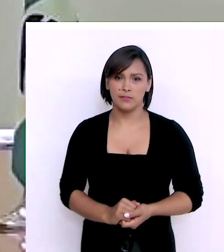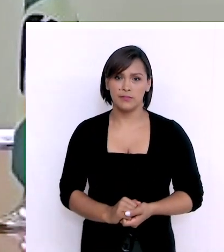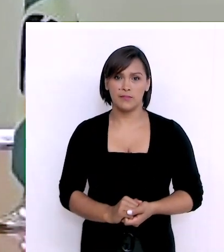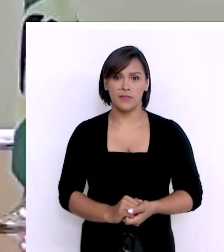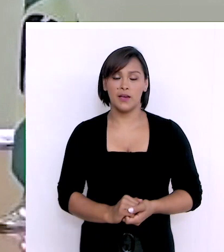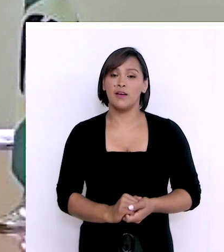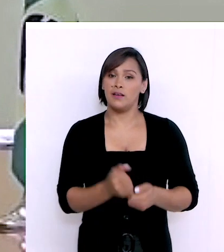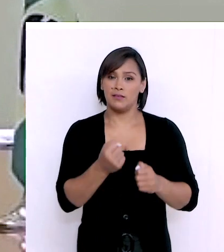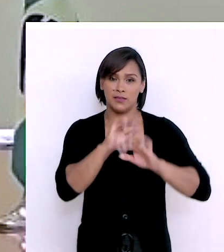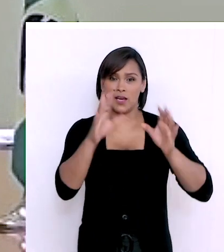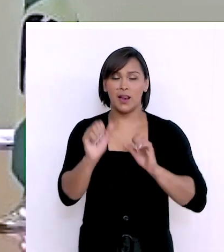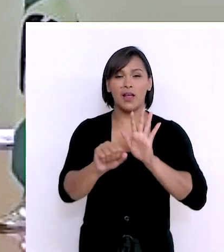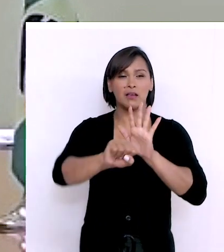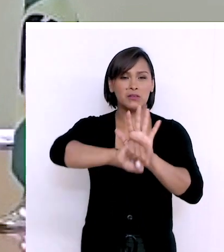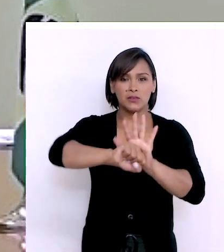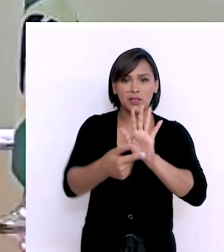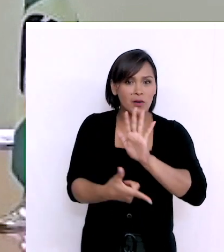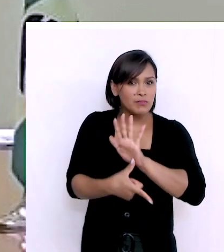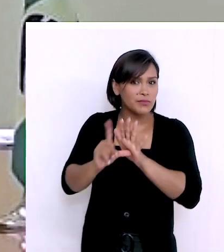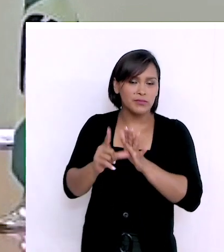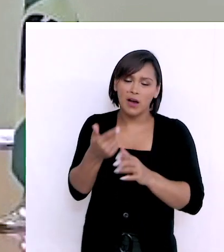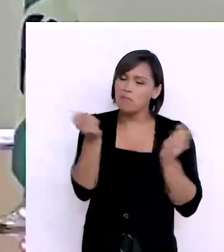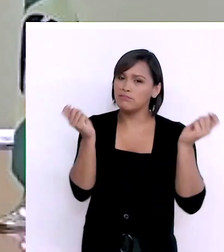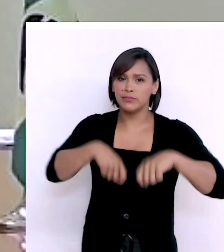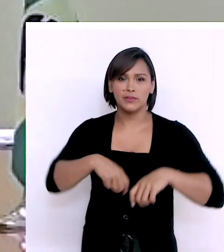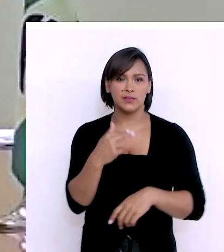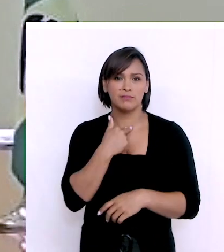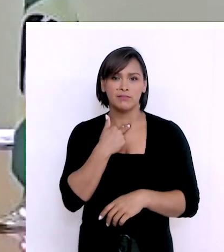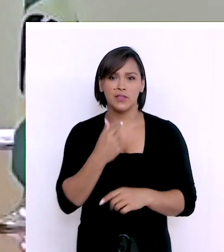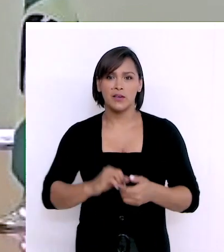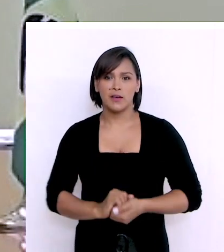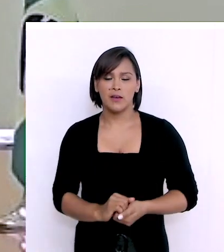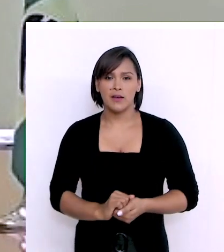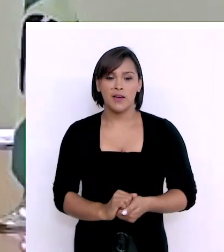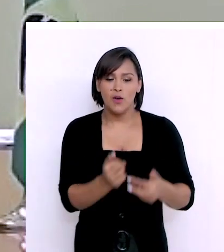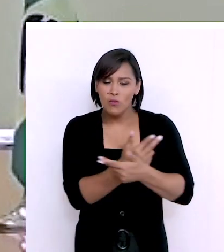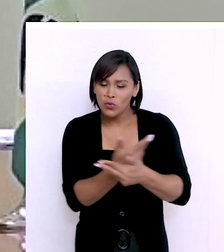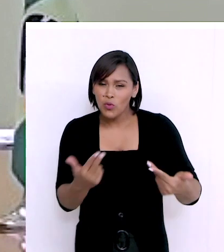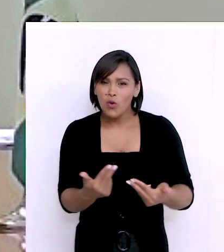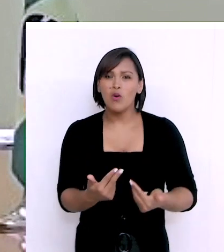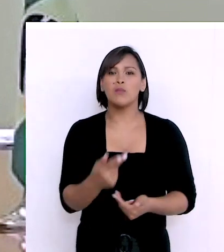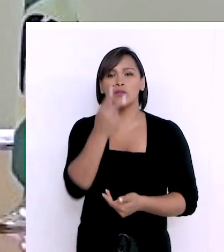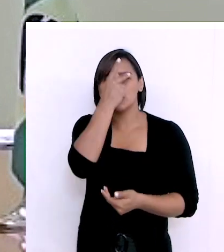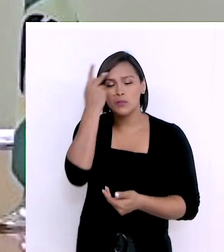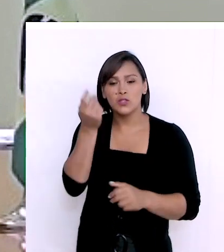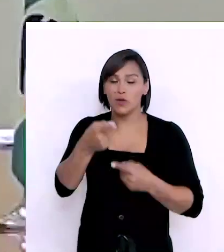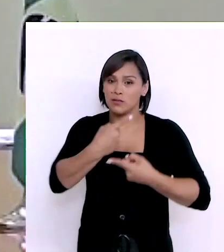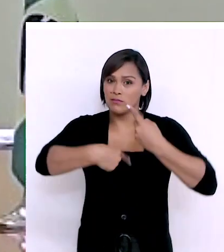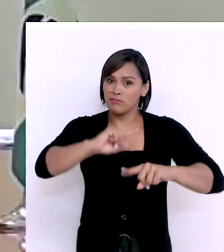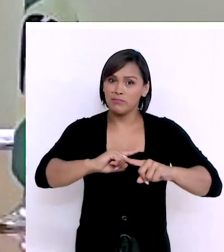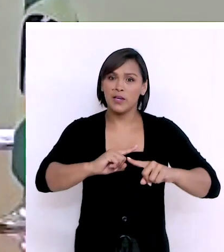evidentemente, em séculos anteriores, isso não era possível. A quantidade de pessoas que superaram a linha